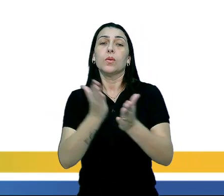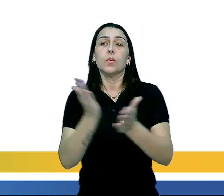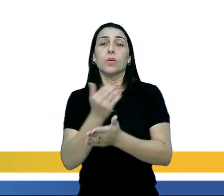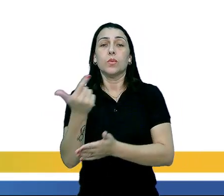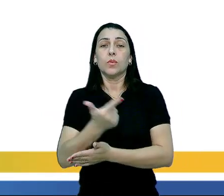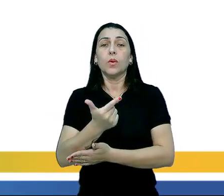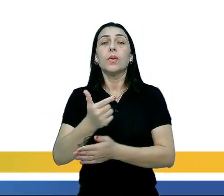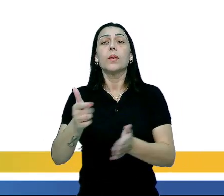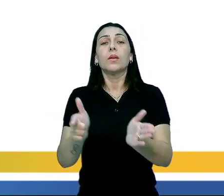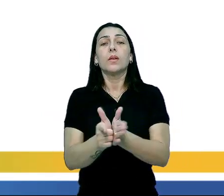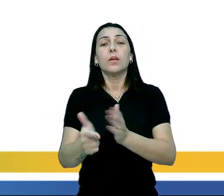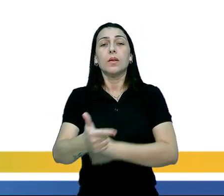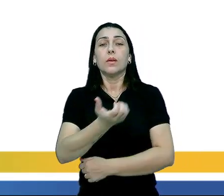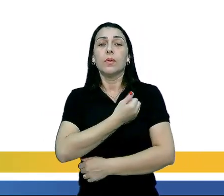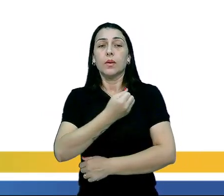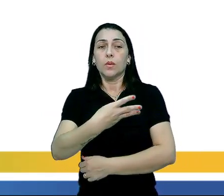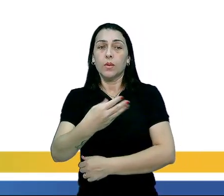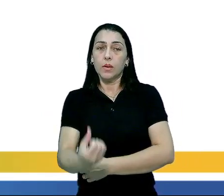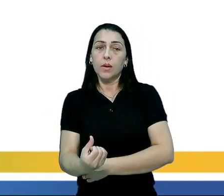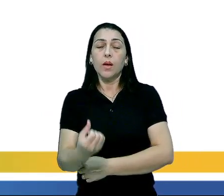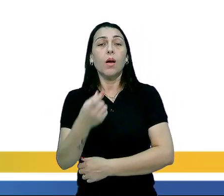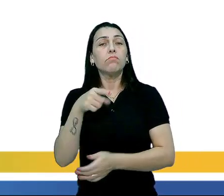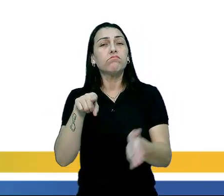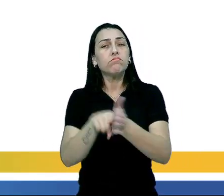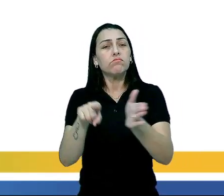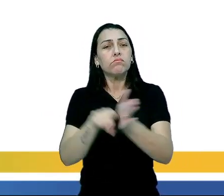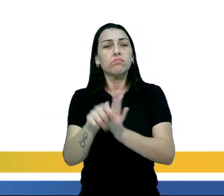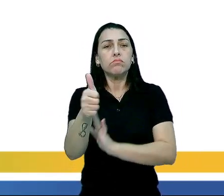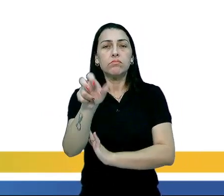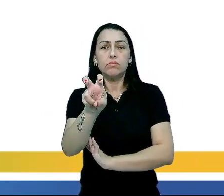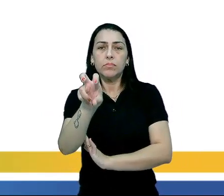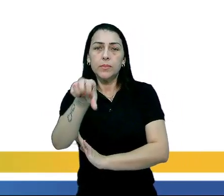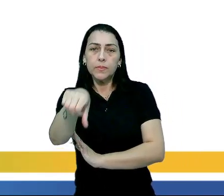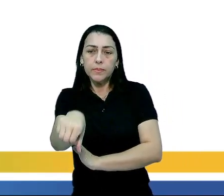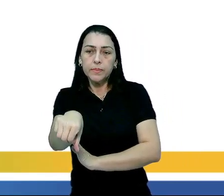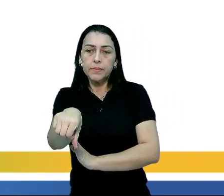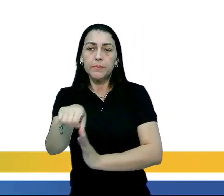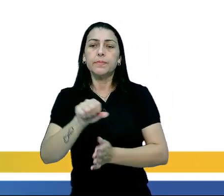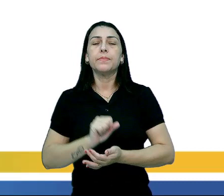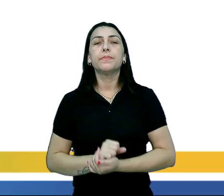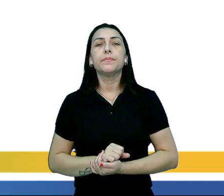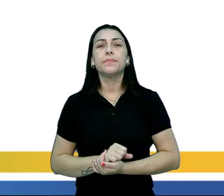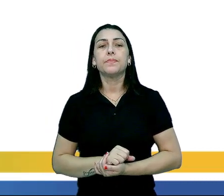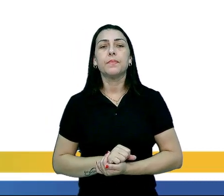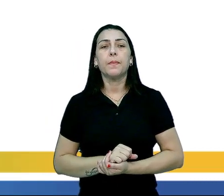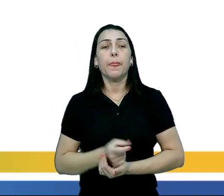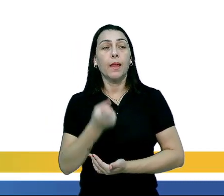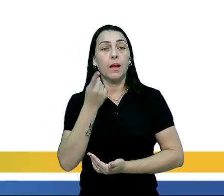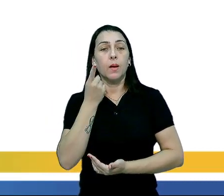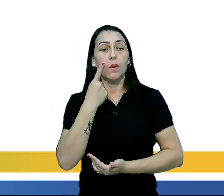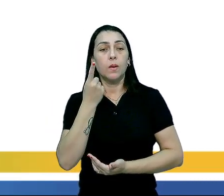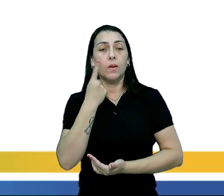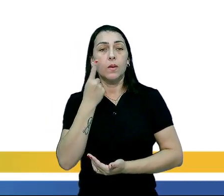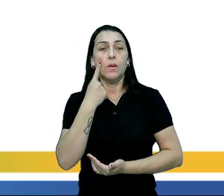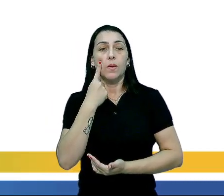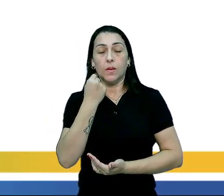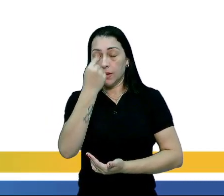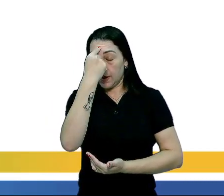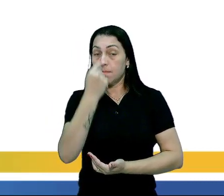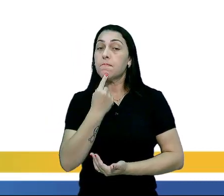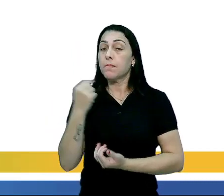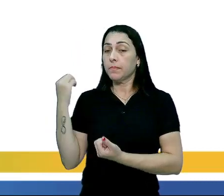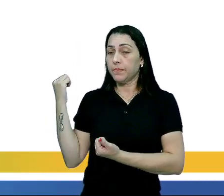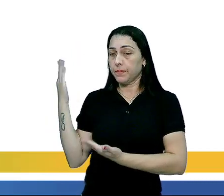página 46. E nós vamos observar a questão 159. Olha que interessante essa